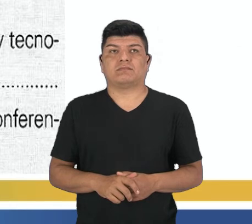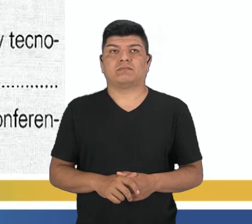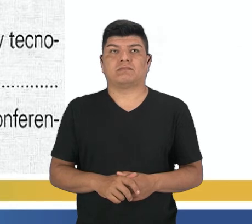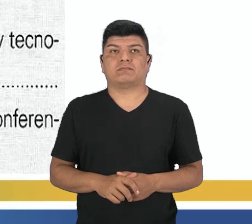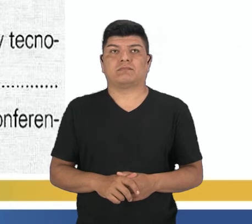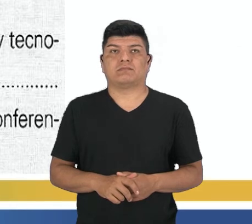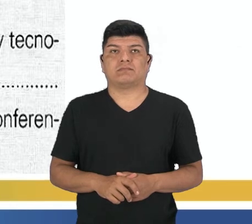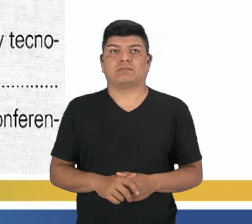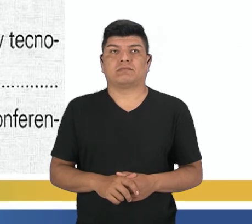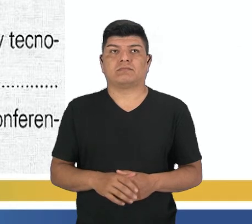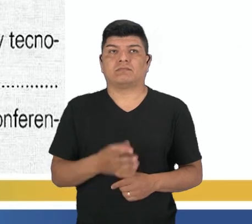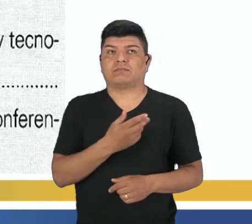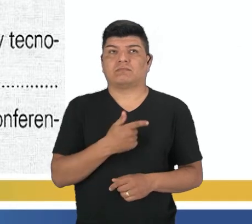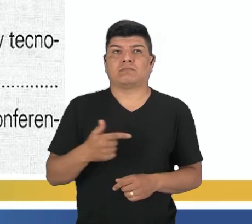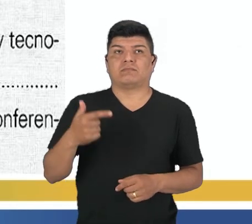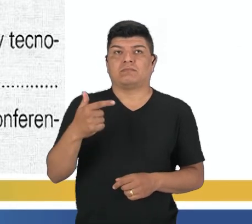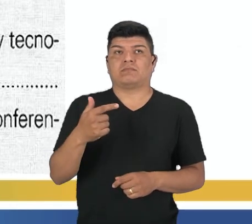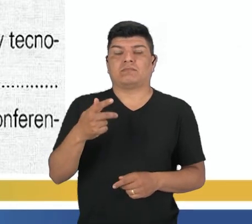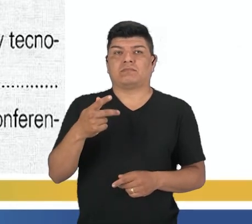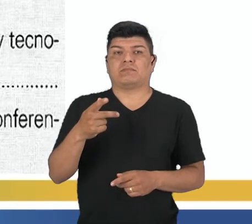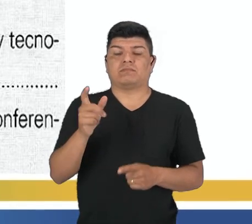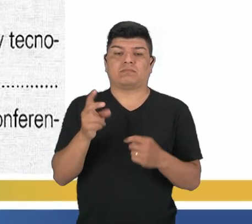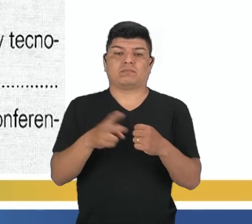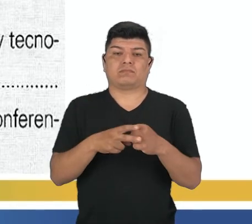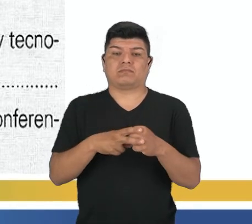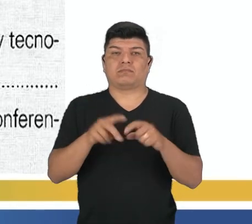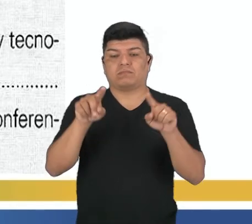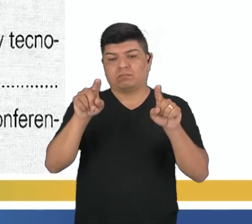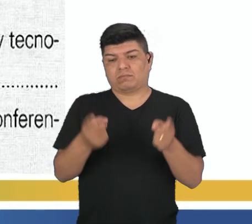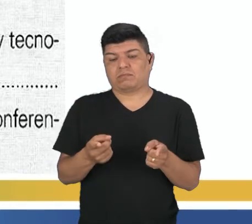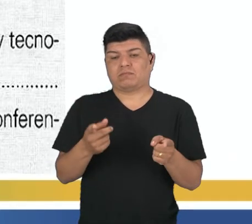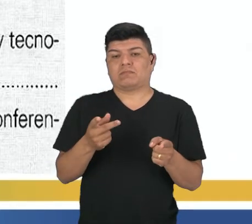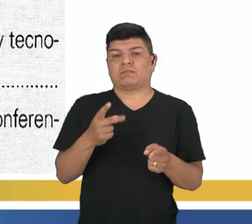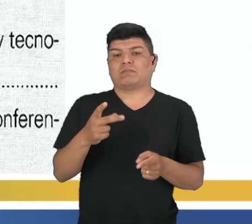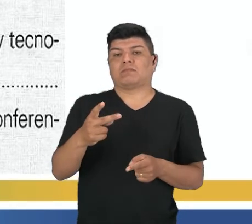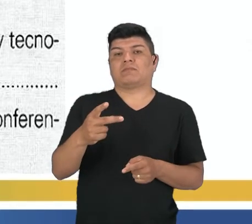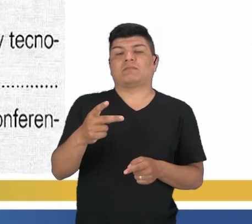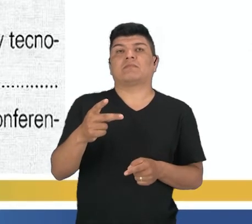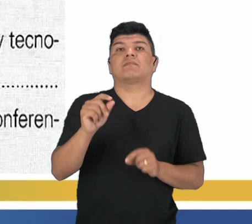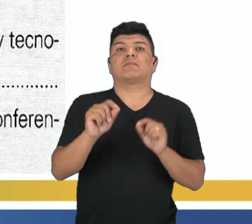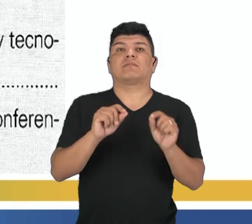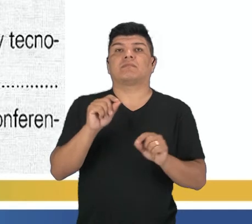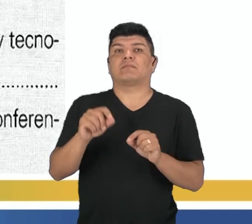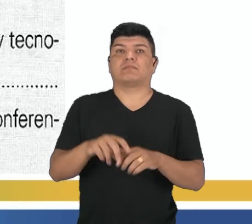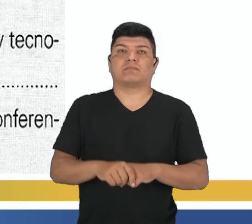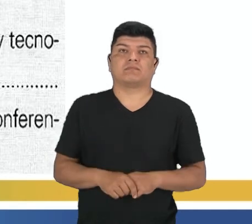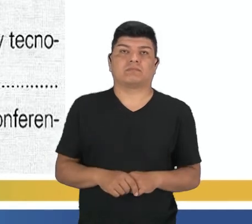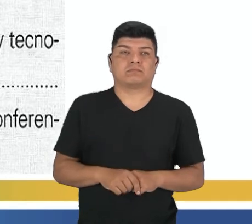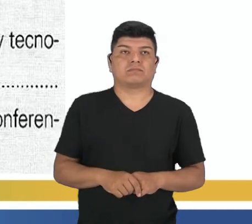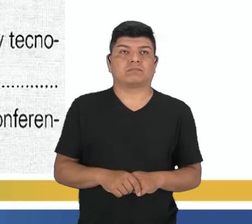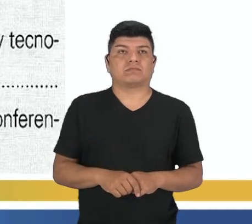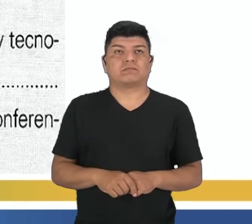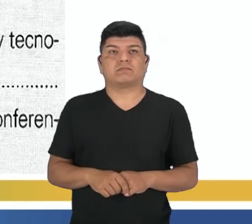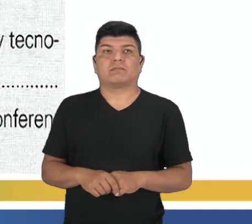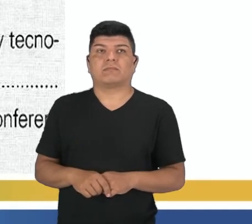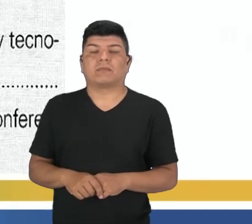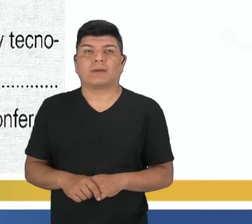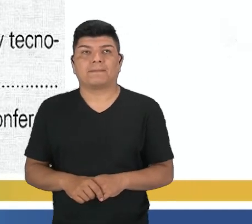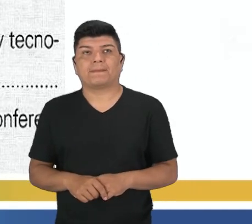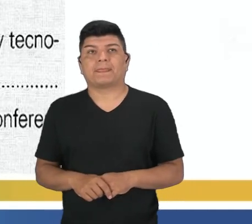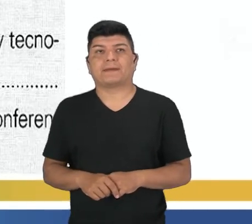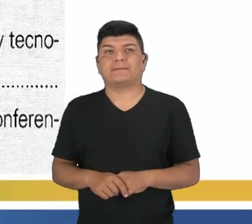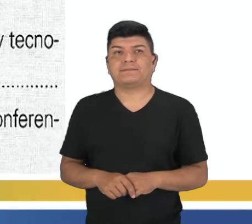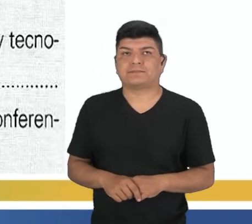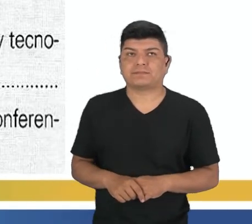Agora ali, no 12, né? Conjuga os verbos entre parênteses para o futuro imperfeito. Vamos lá, o futuro teléfono móvel. Os móveis, tal